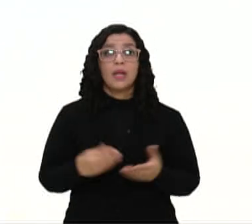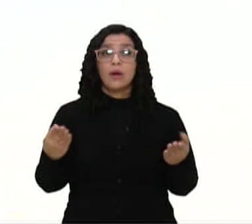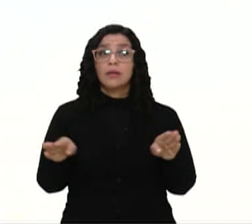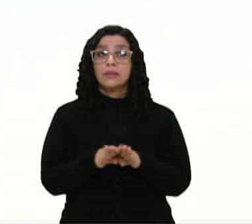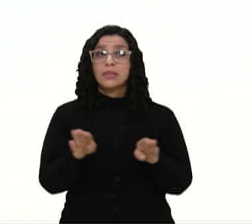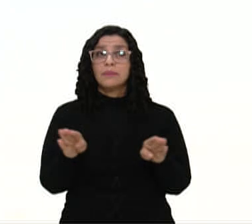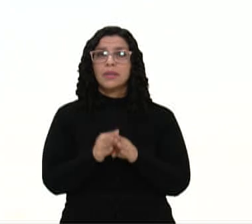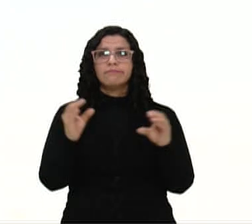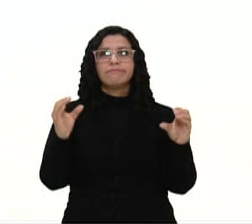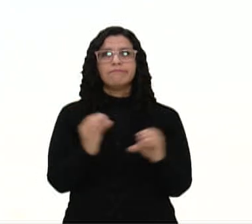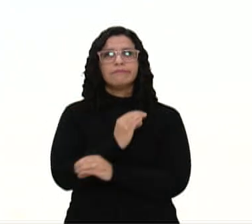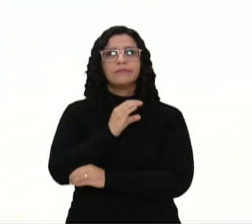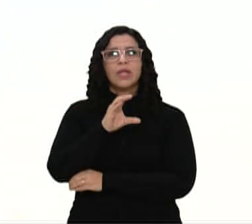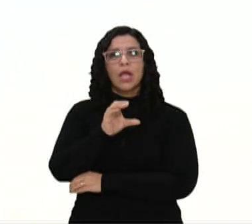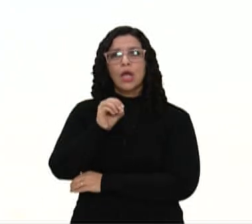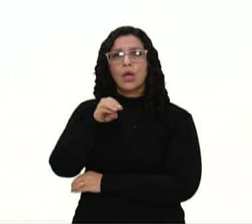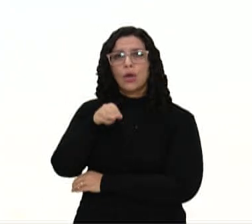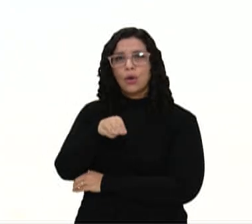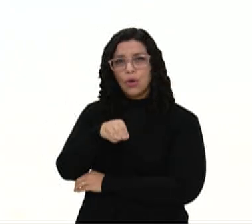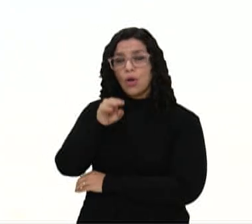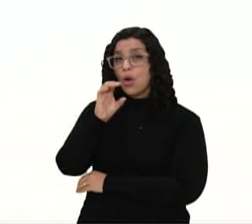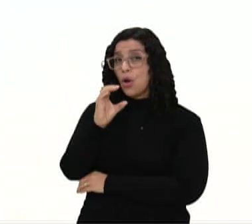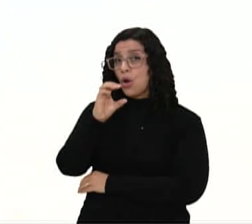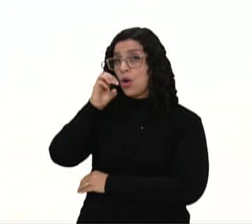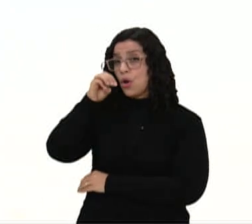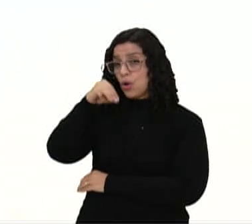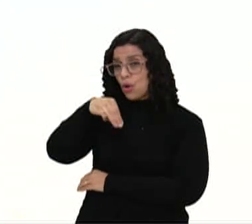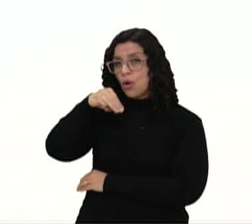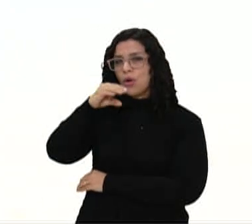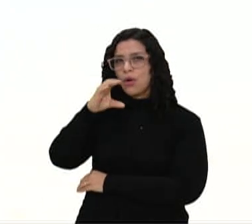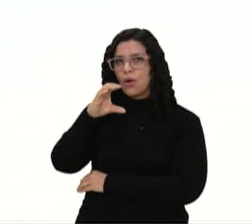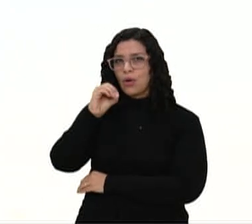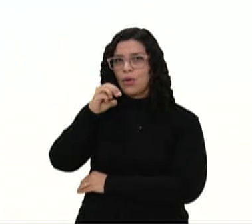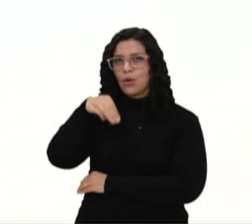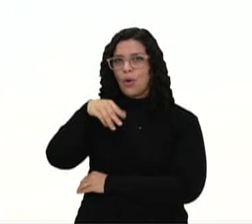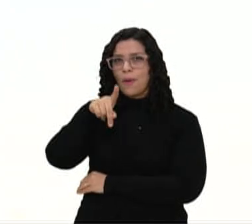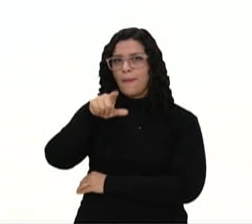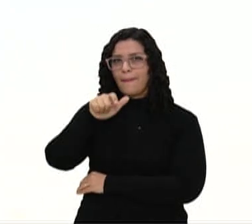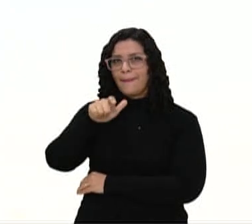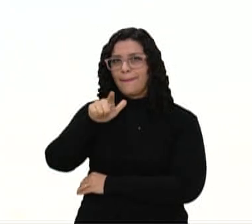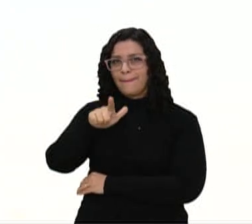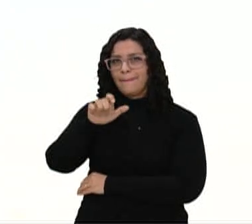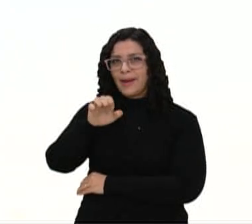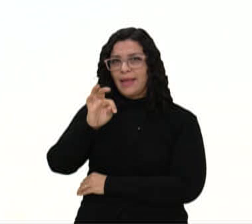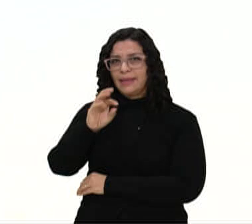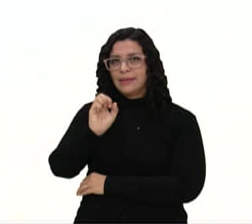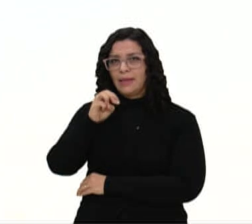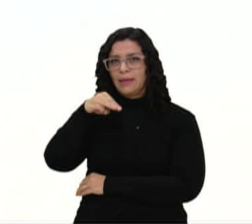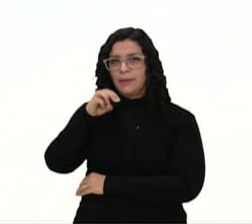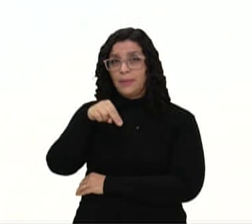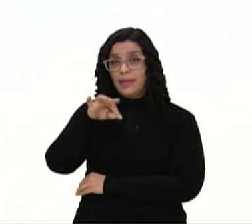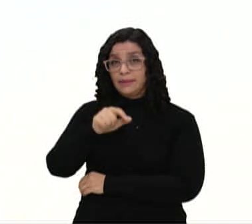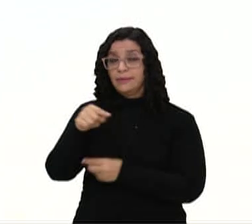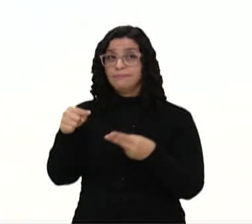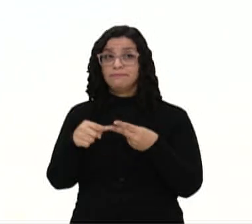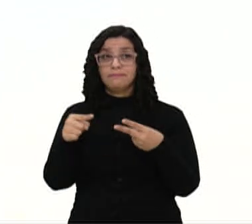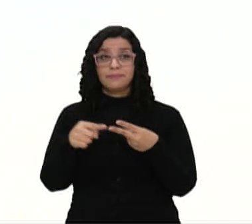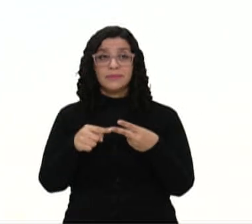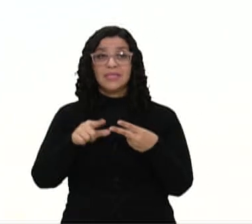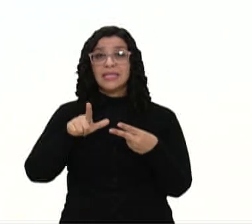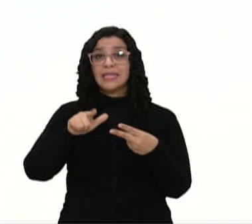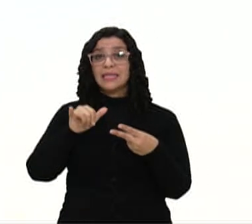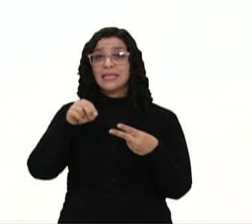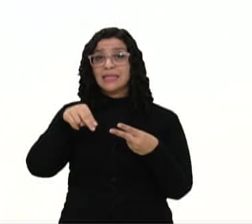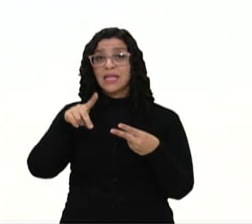Sobre completamente e sobre lindíssima, essas palavras destacadas. Os termos em destaque são, respectivamente, lembrando, na